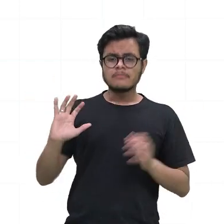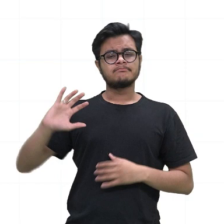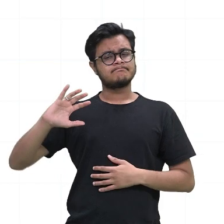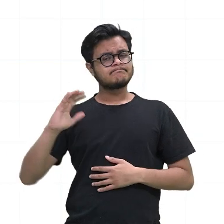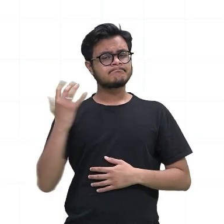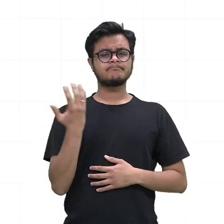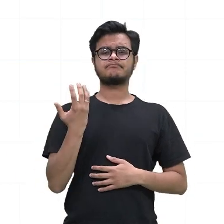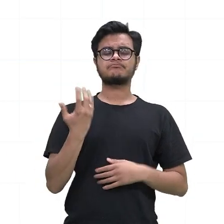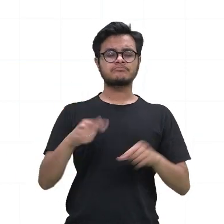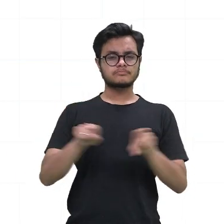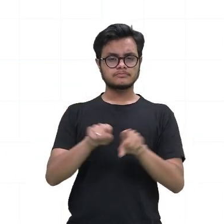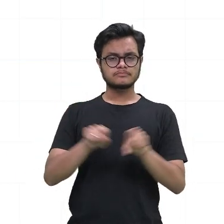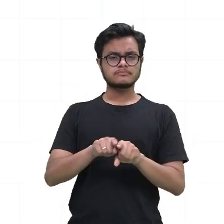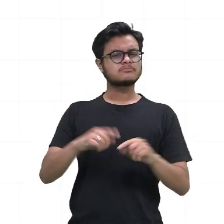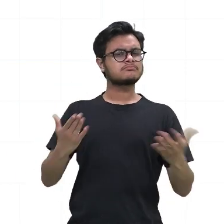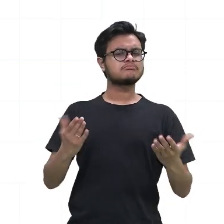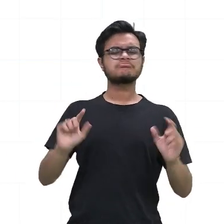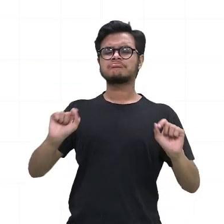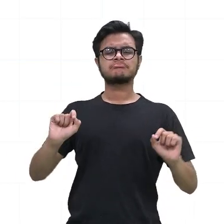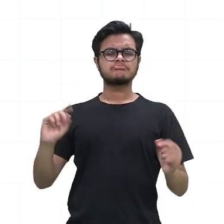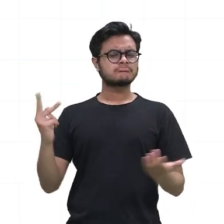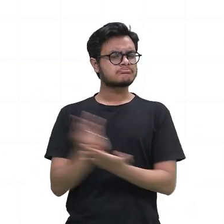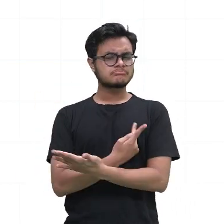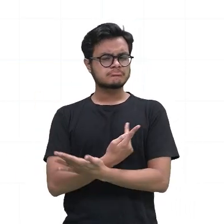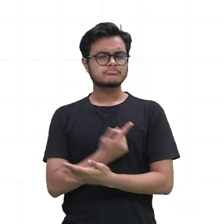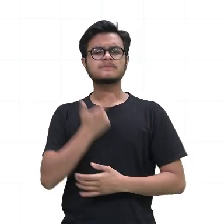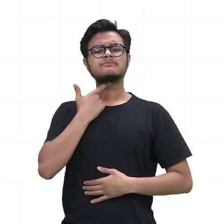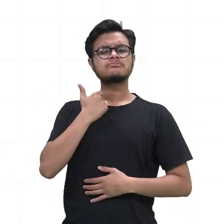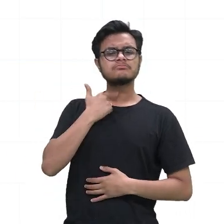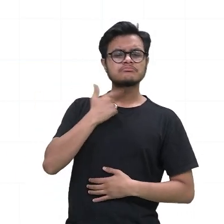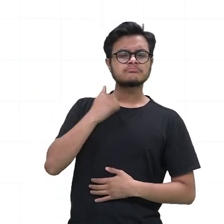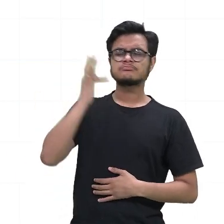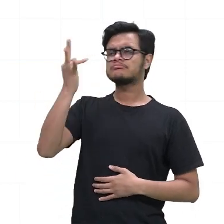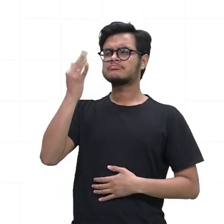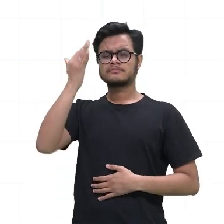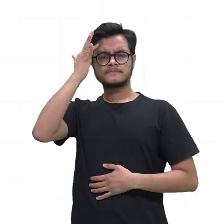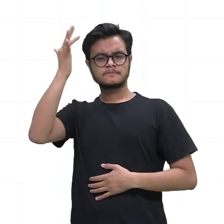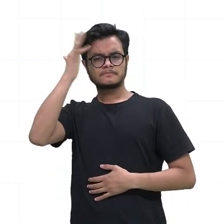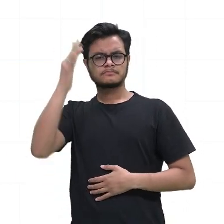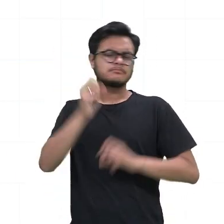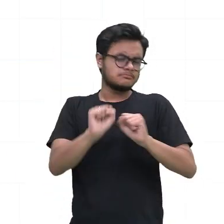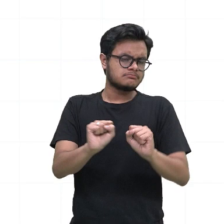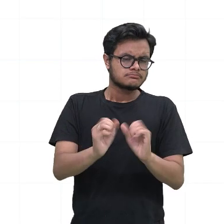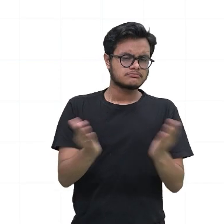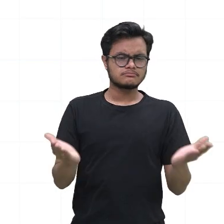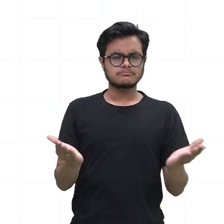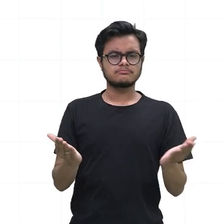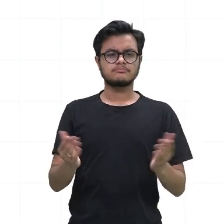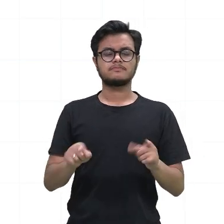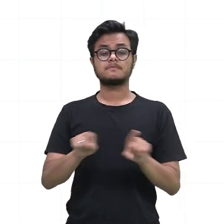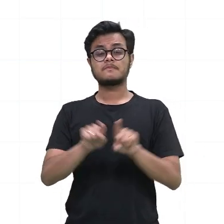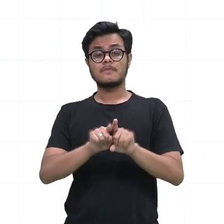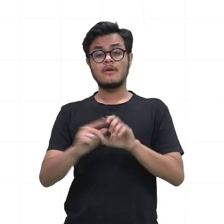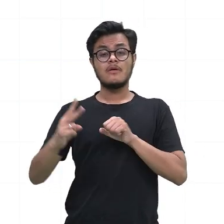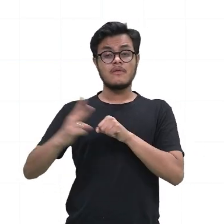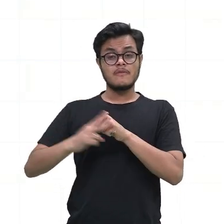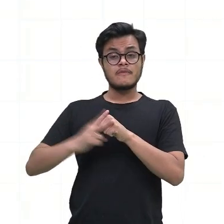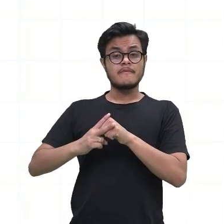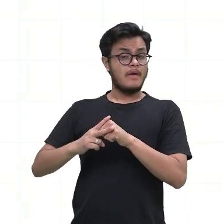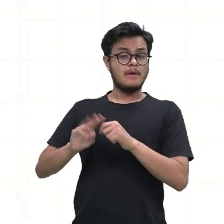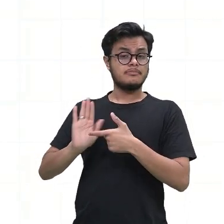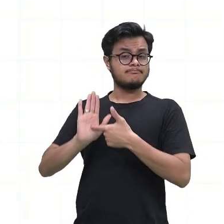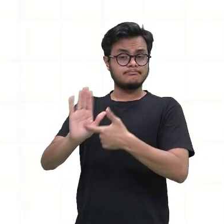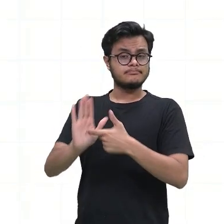indicando ocorrências de algo, desejos, também desejos, por que não? Então, o verbo ele vai indicar